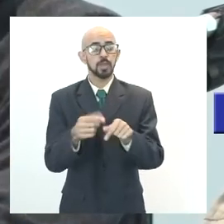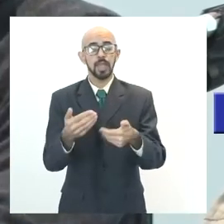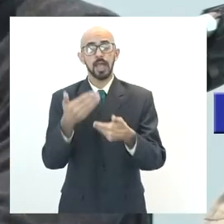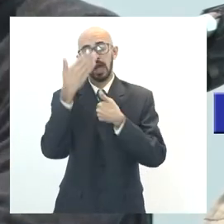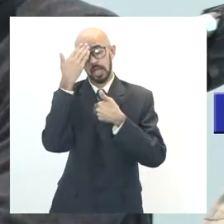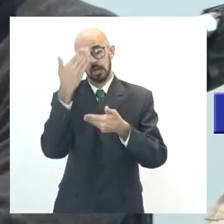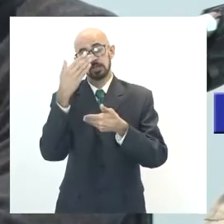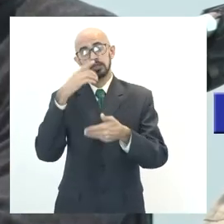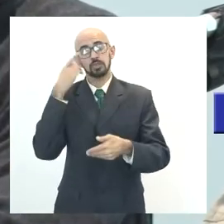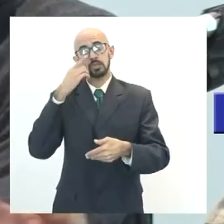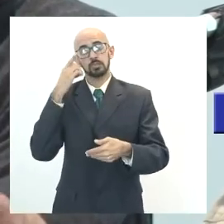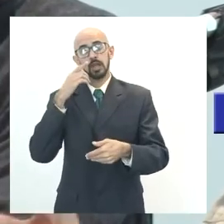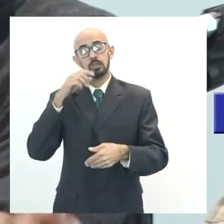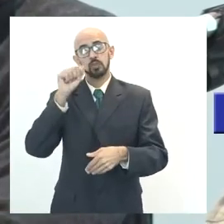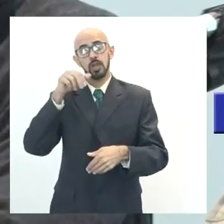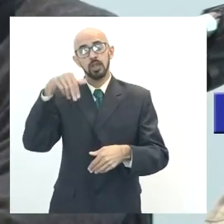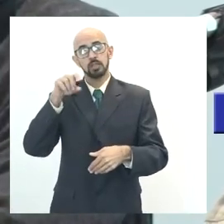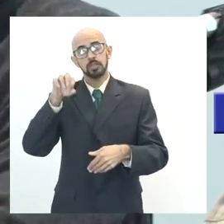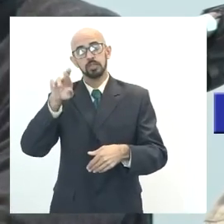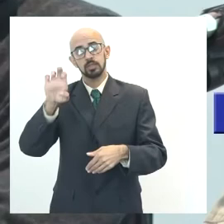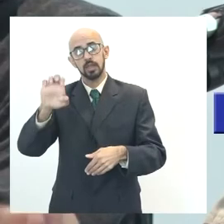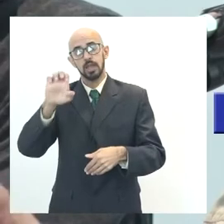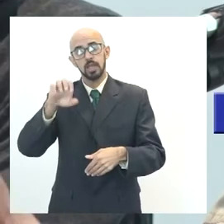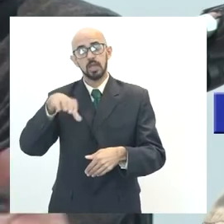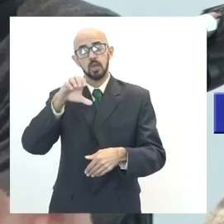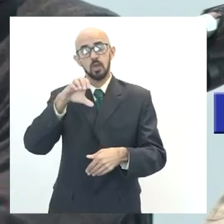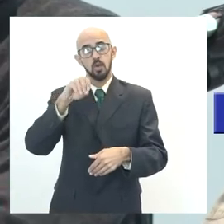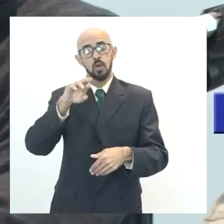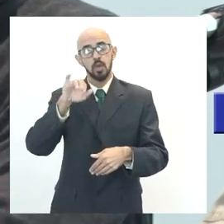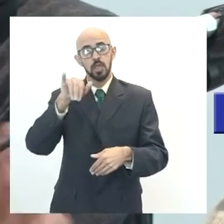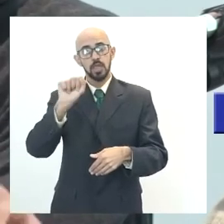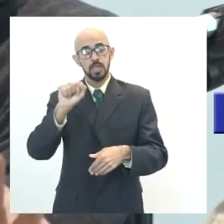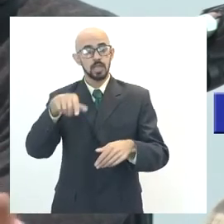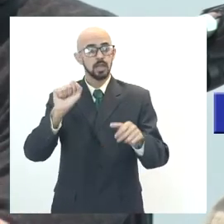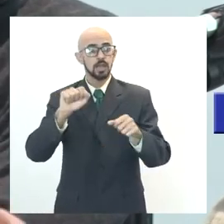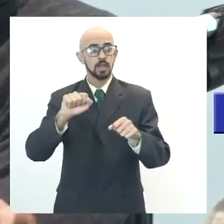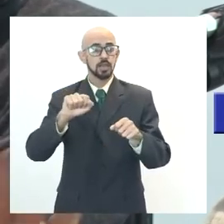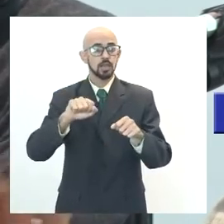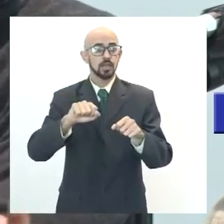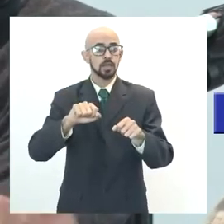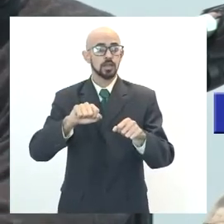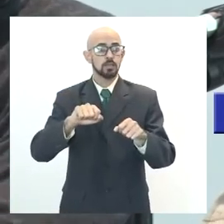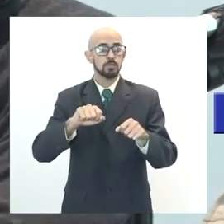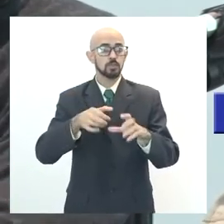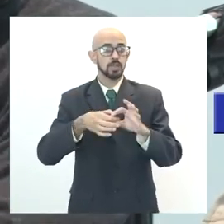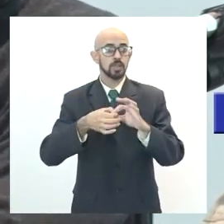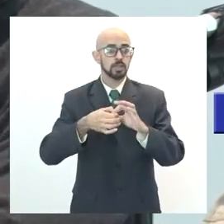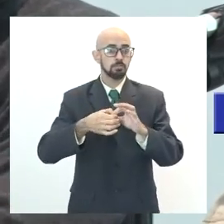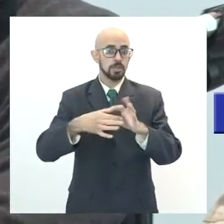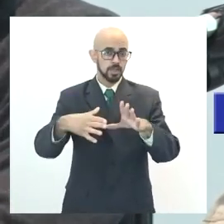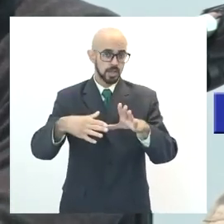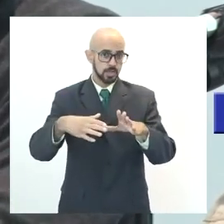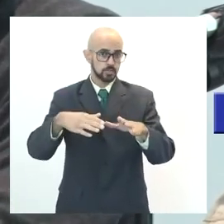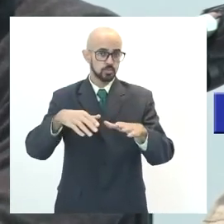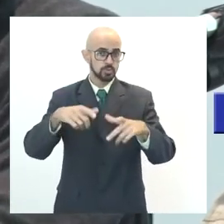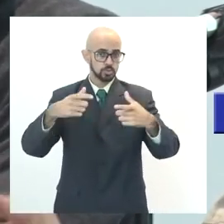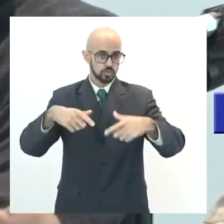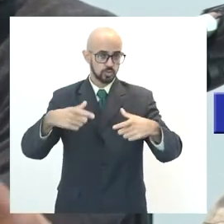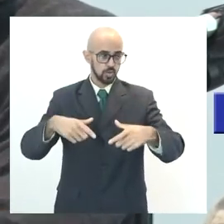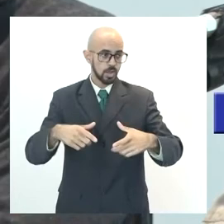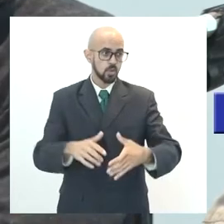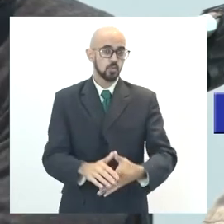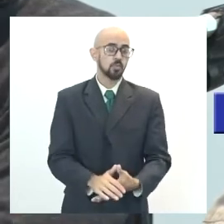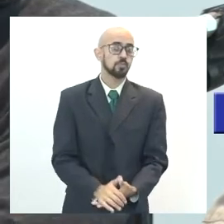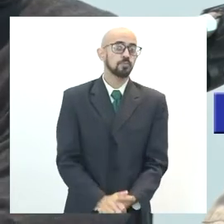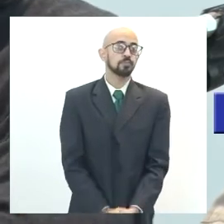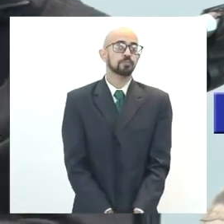deputado André Corrêa Presidente dessa casa porque é liberado esse espaço né então